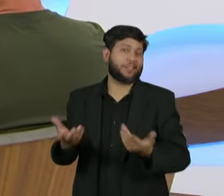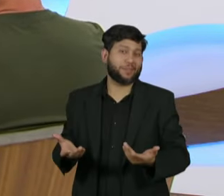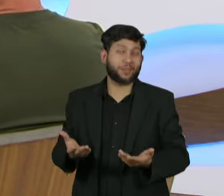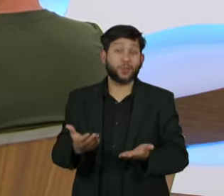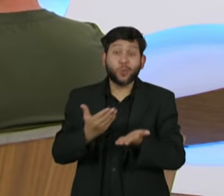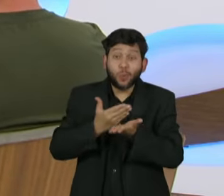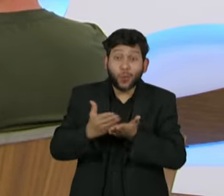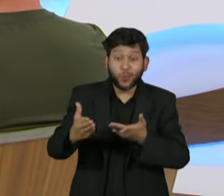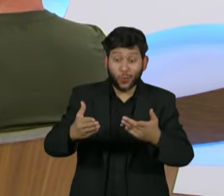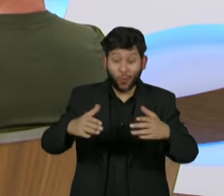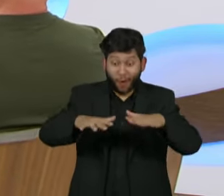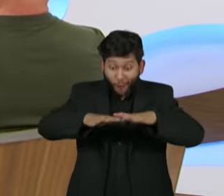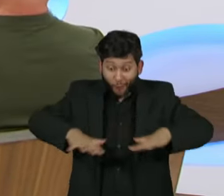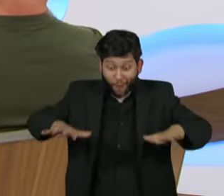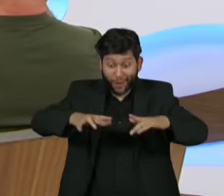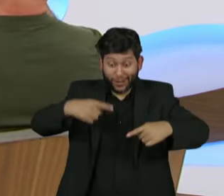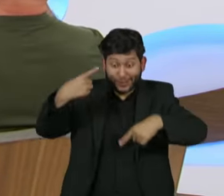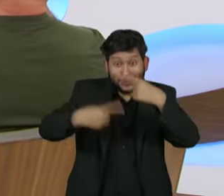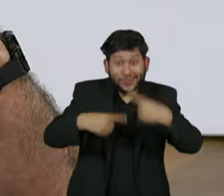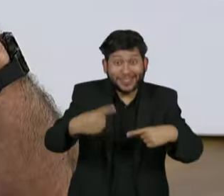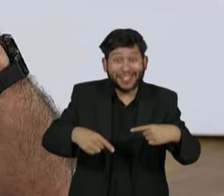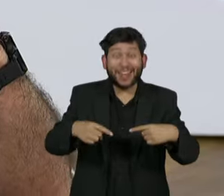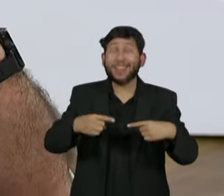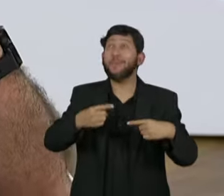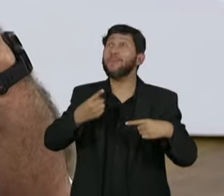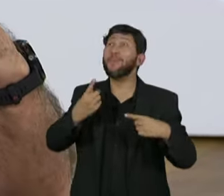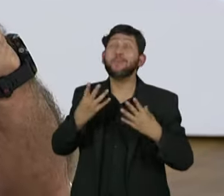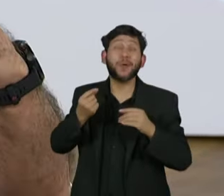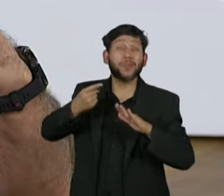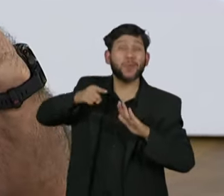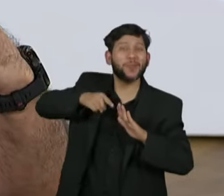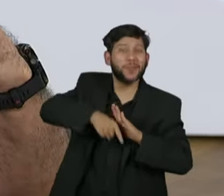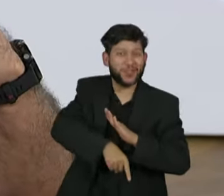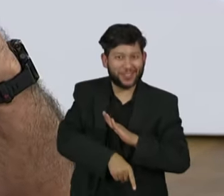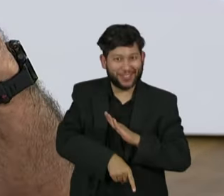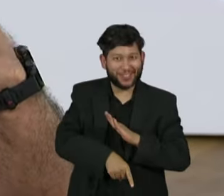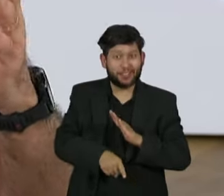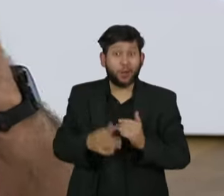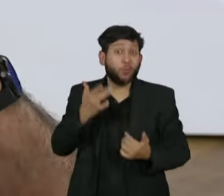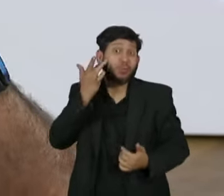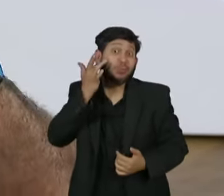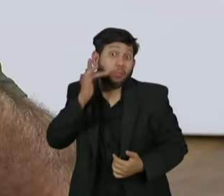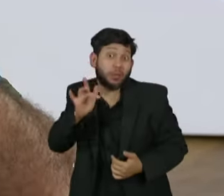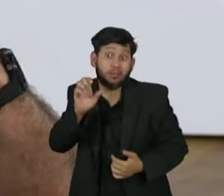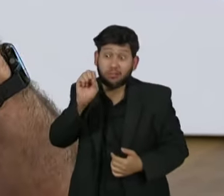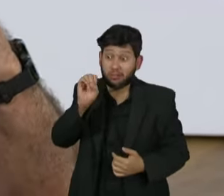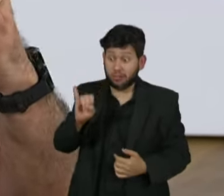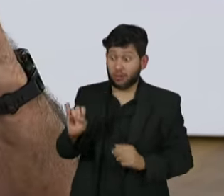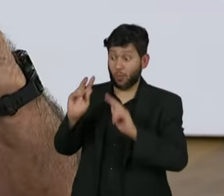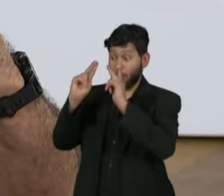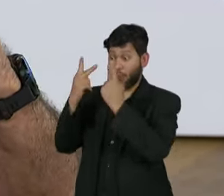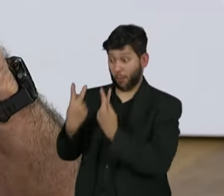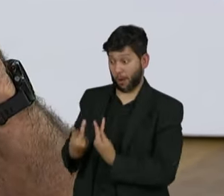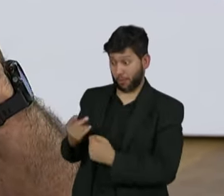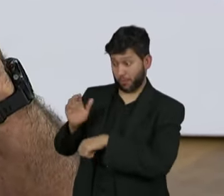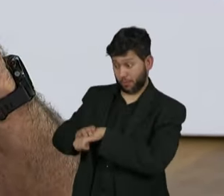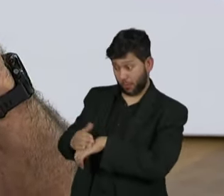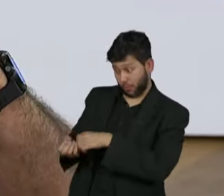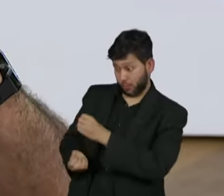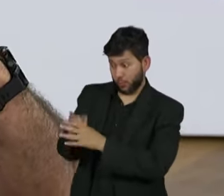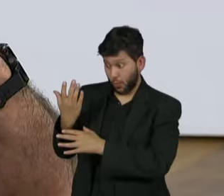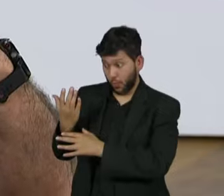num terreno extremamente complexo onde a gente não vai saber mais se foi feito ou não por humanos